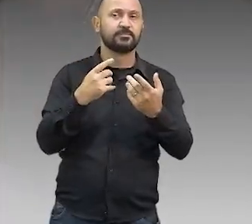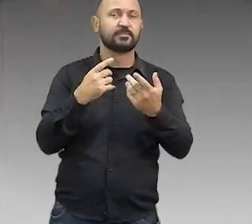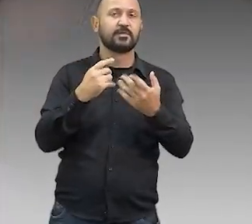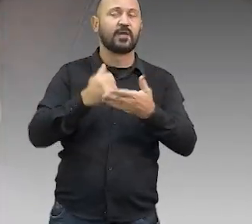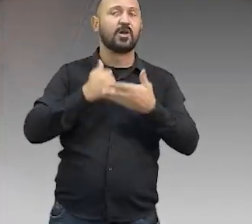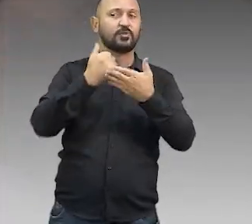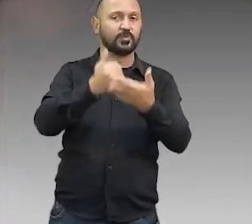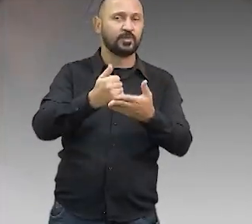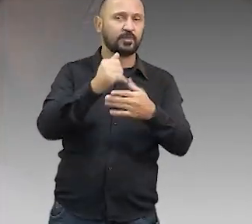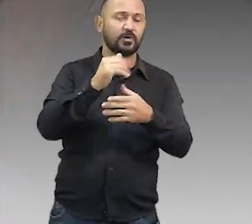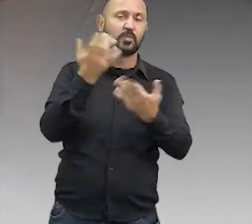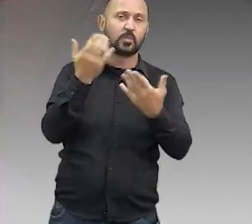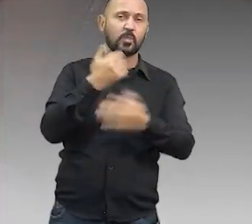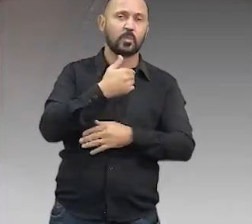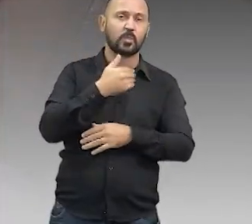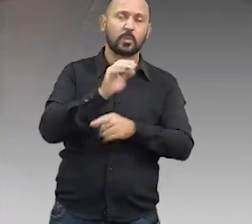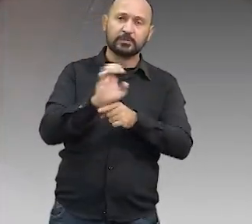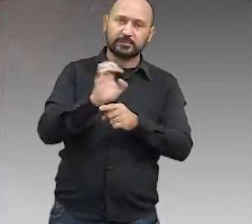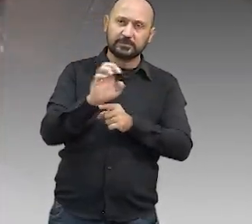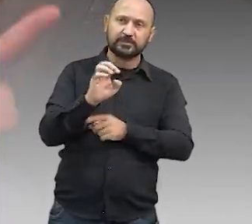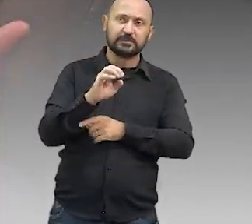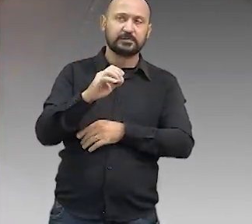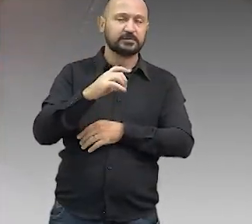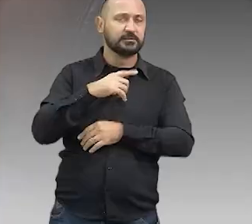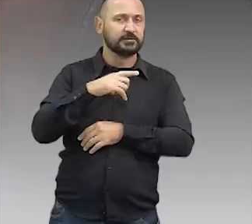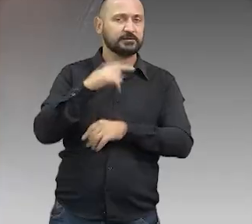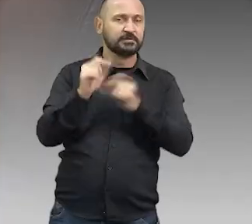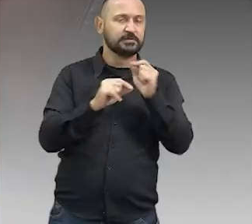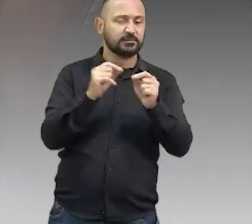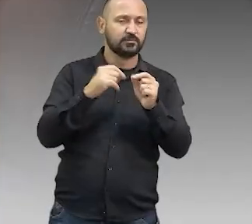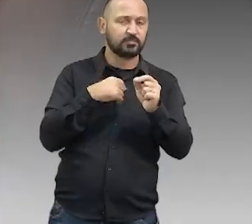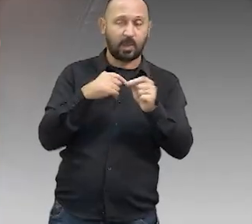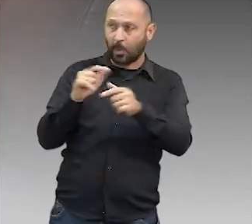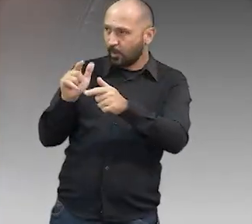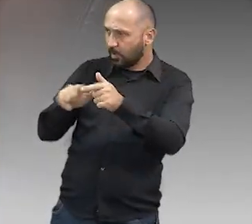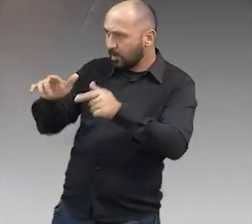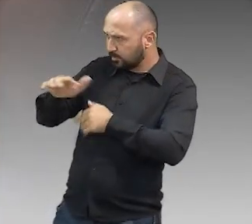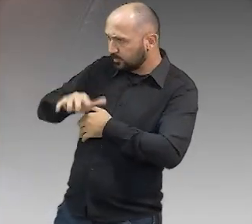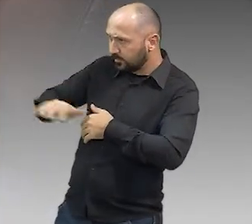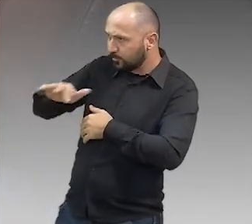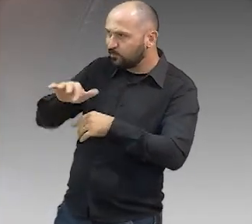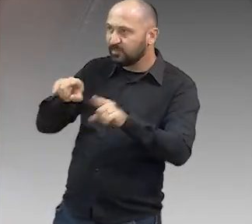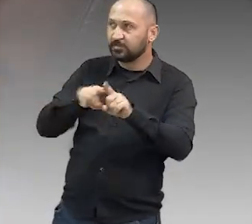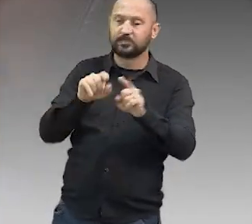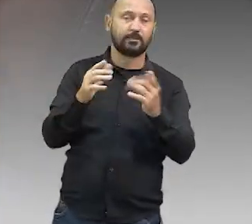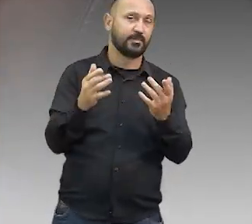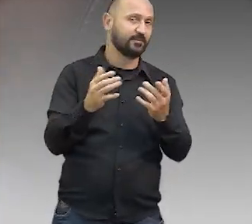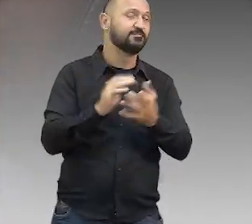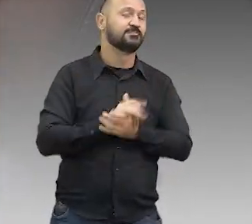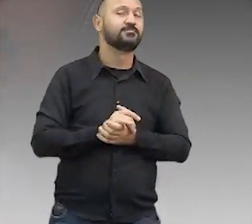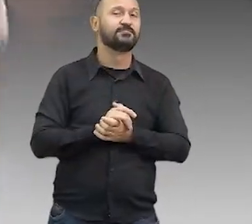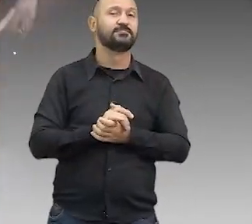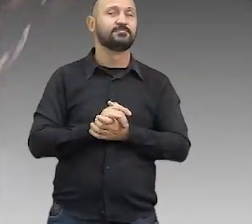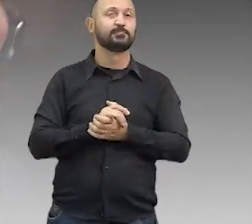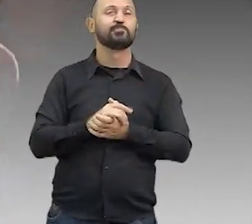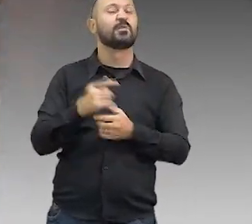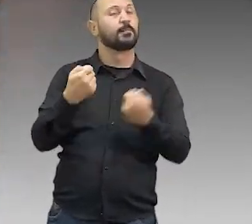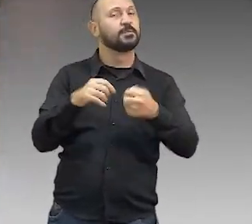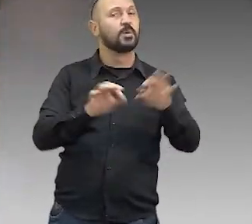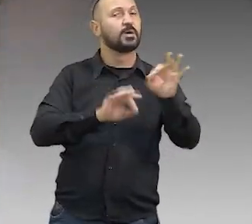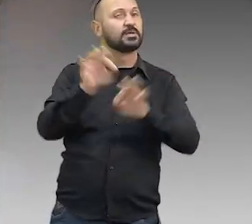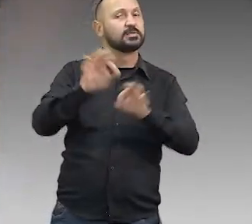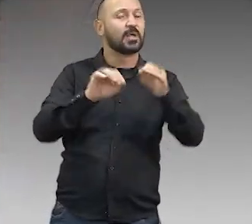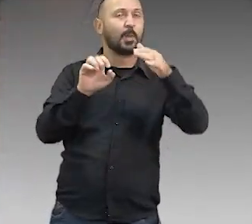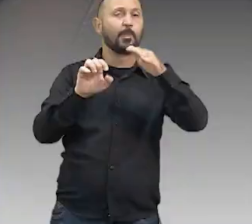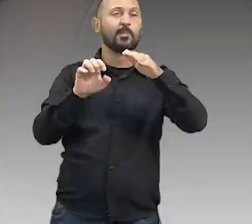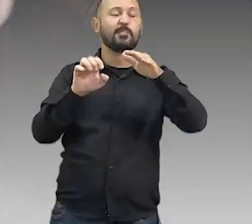vai contribuir com o Estado, lógico, vai estar trazendo problemas também. Agora, tem que montar